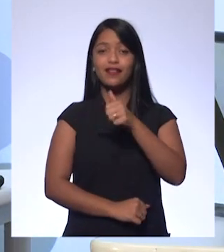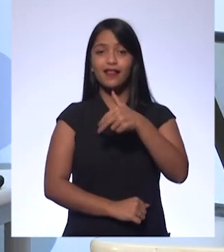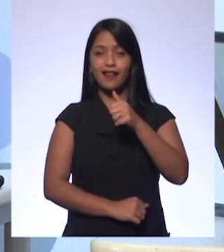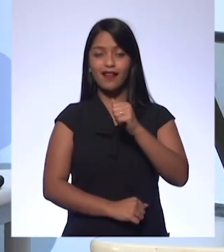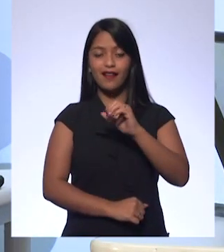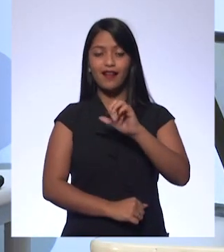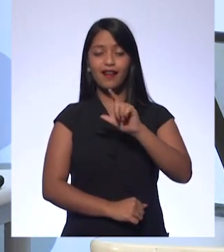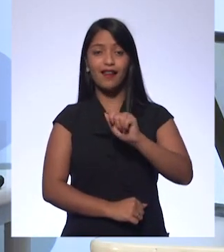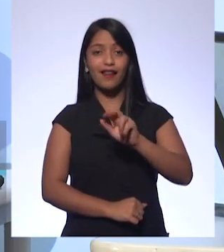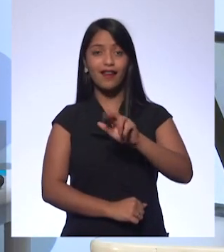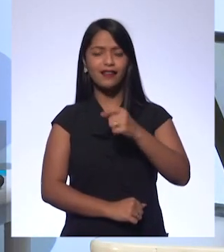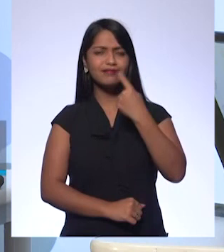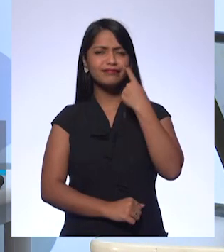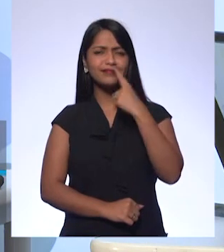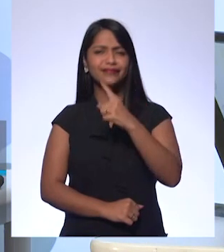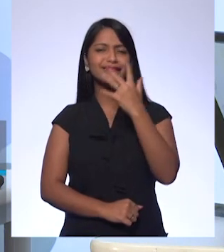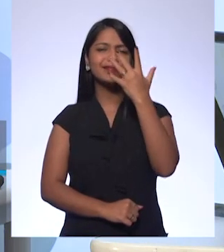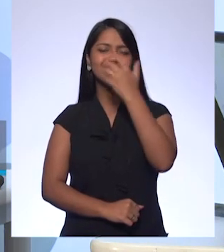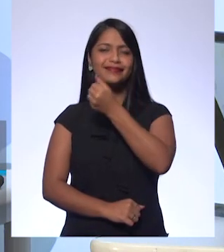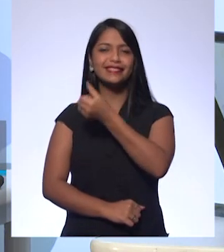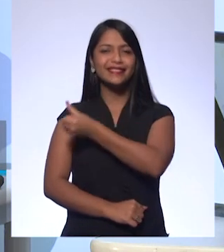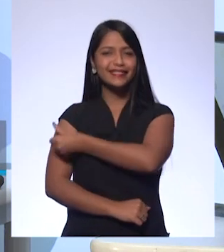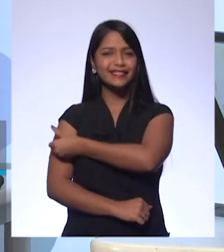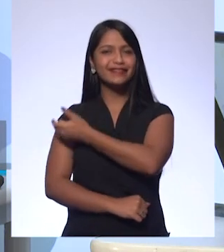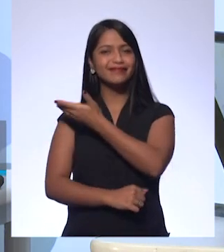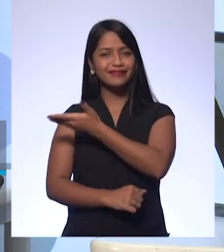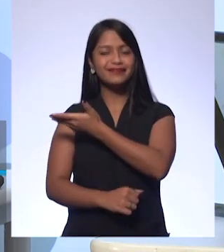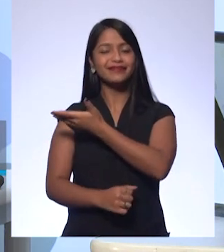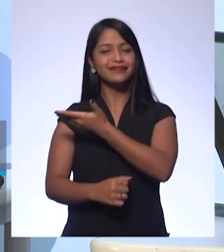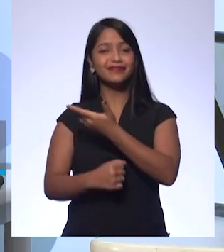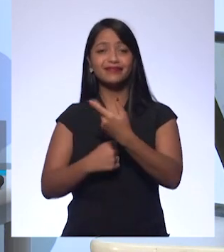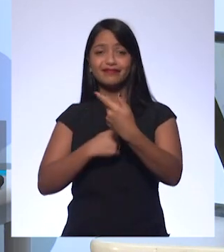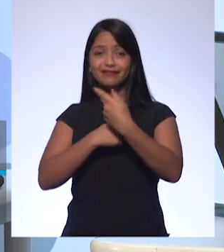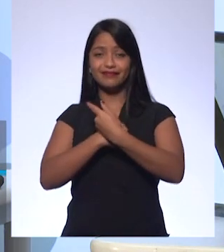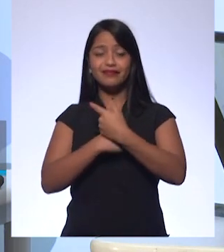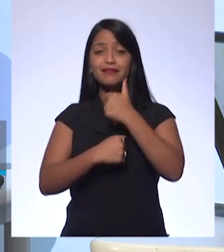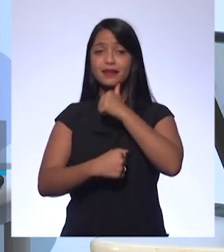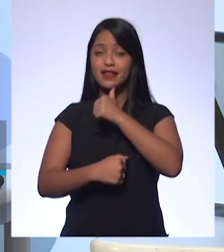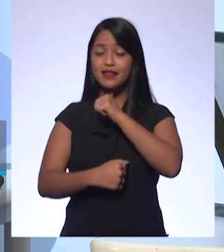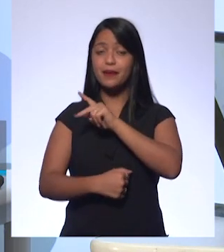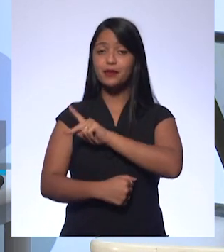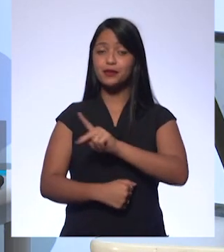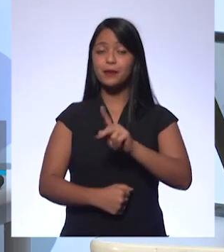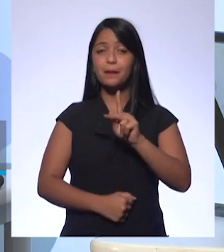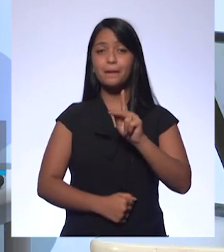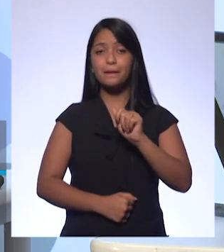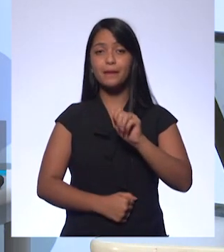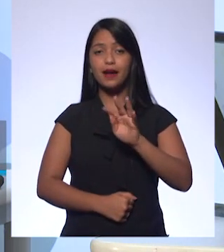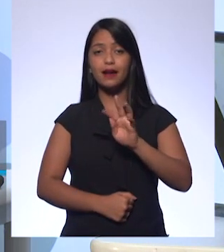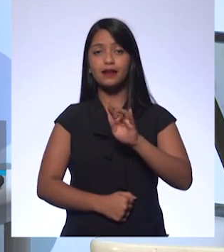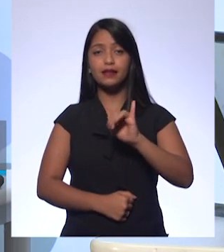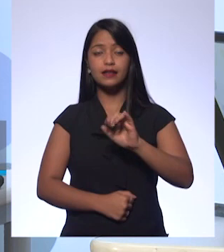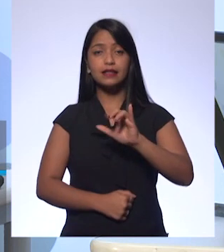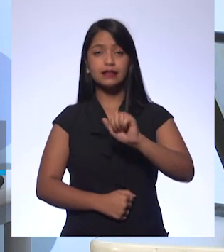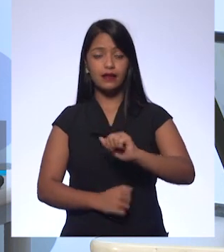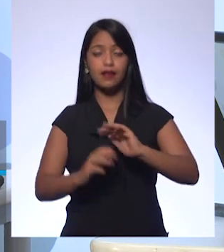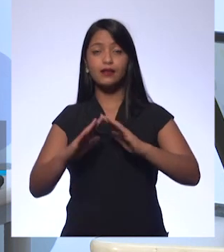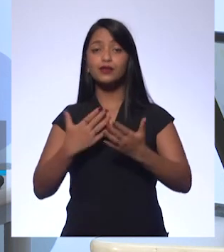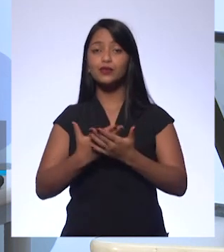Uhum. 6º ano, olha só esse muito vídeo, bonitinho. Que graça que ela fez. Novamente também da Pro Patrícia aí. Esqueci de mencionar a escola, é Cícero